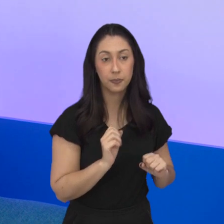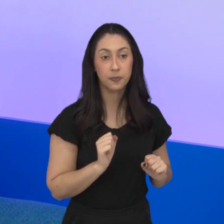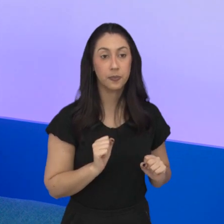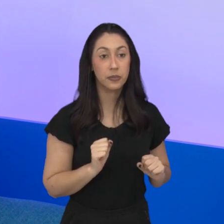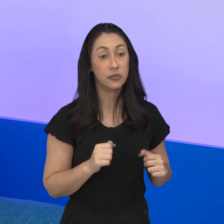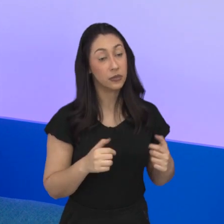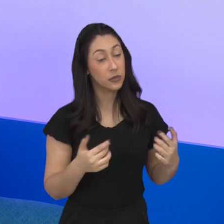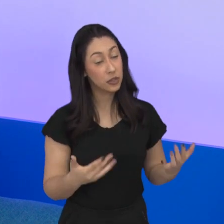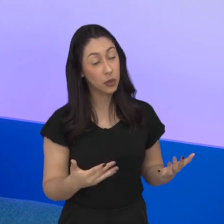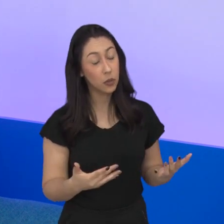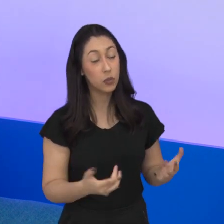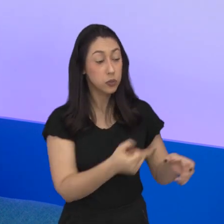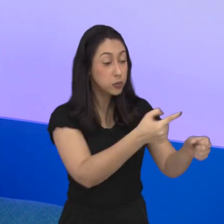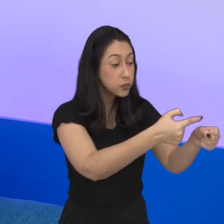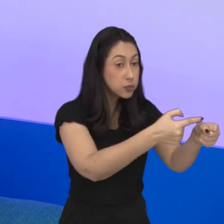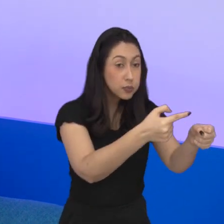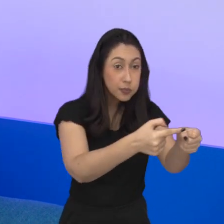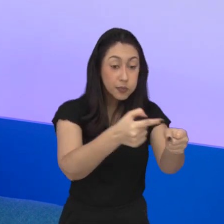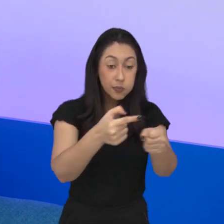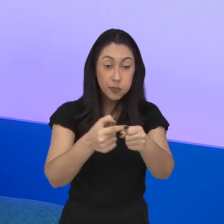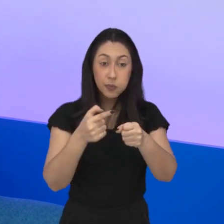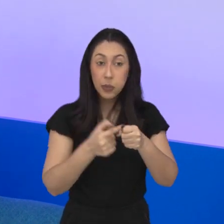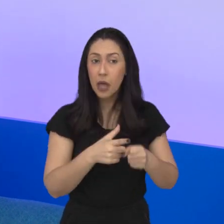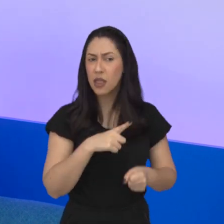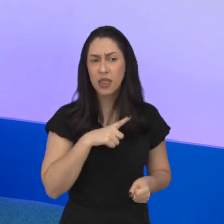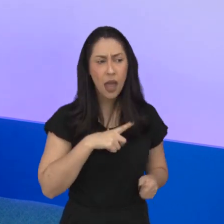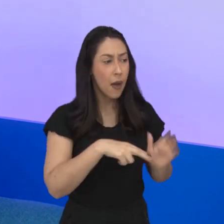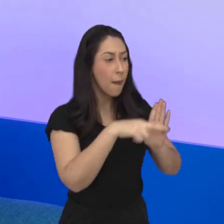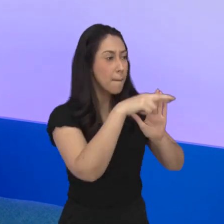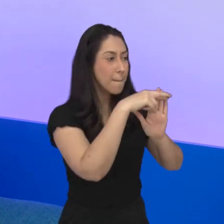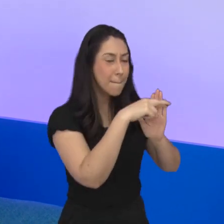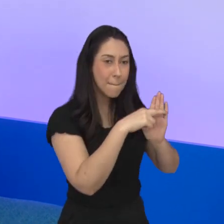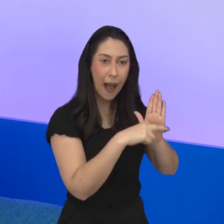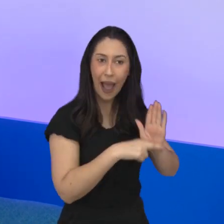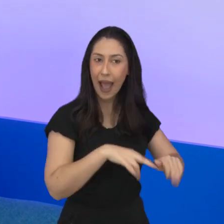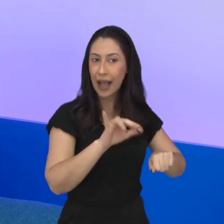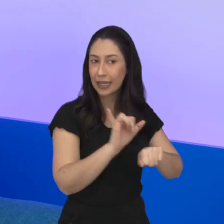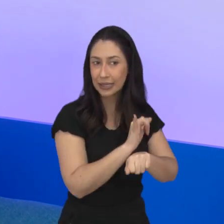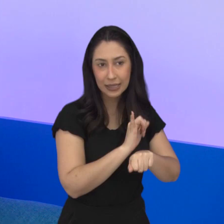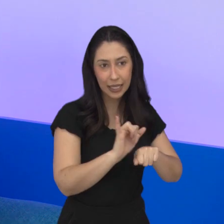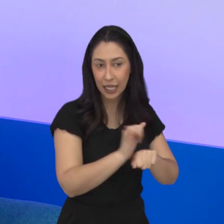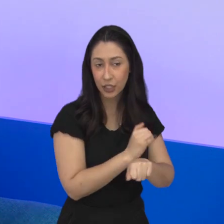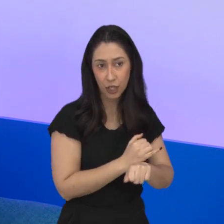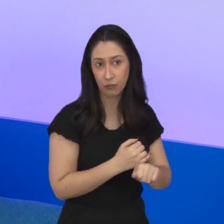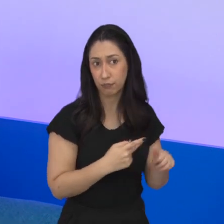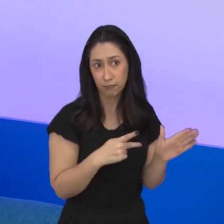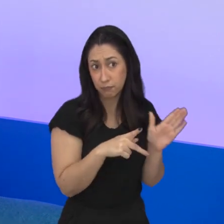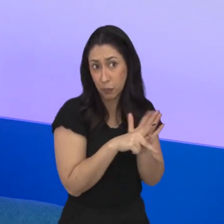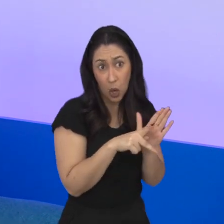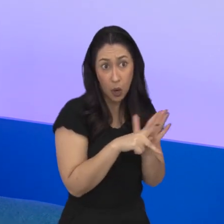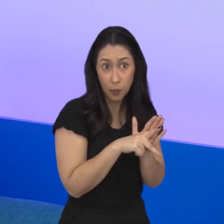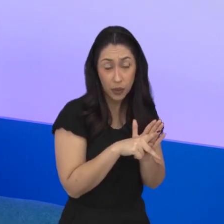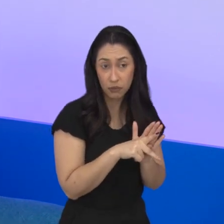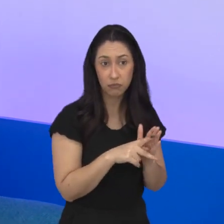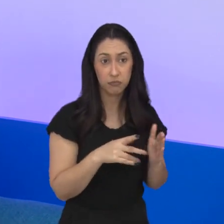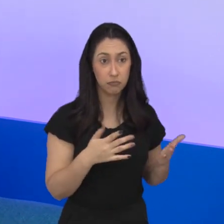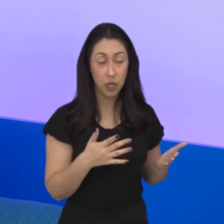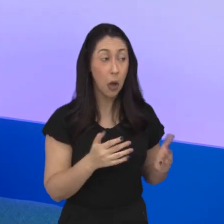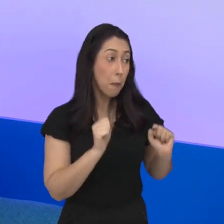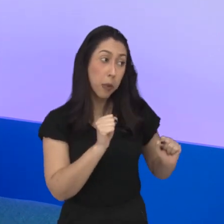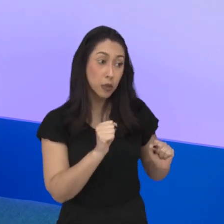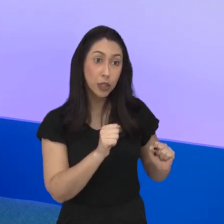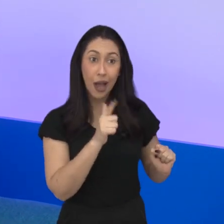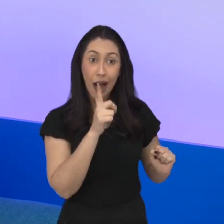de risco. Então, cada município tem um protocolo de ação frente àquele evento, seja para um deslizamento ou para